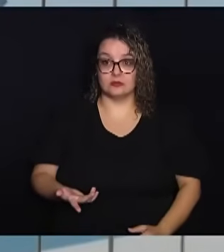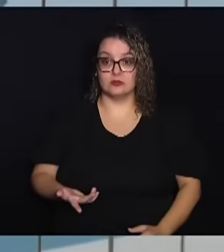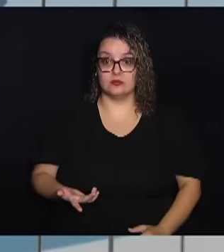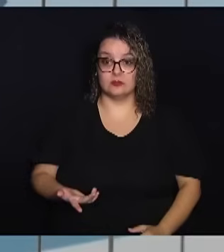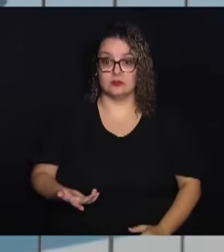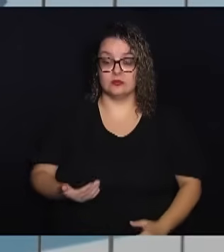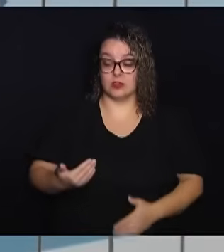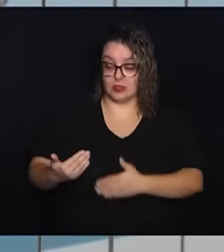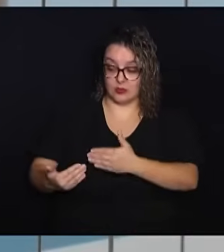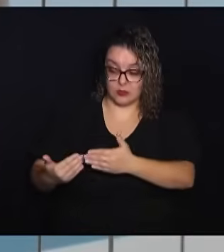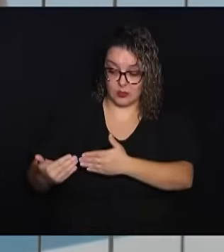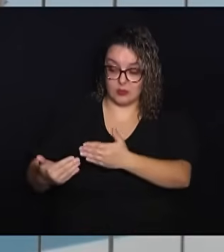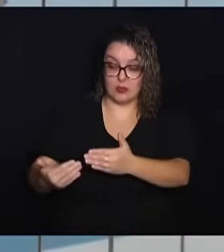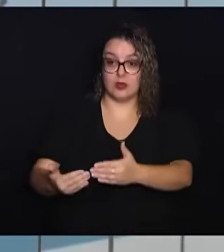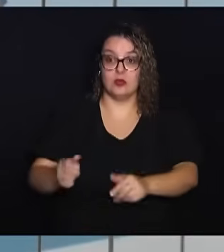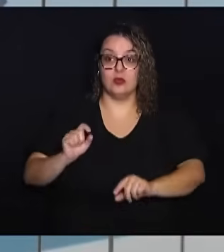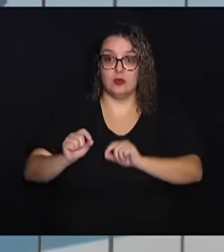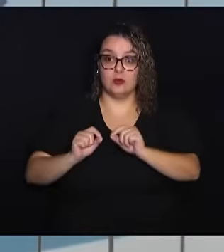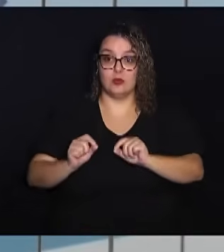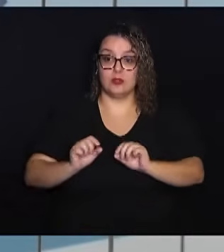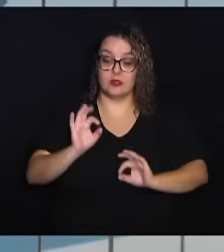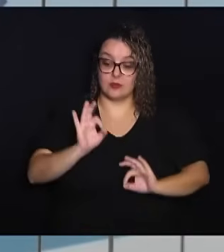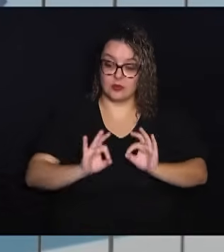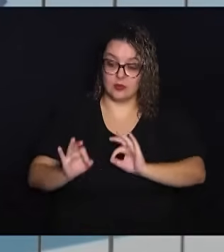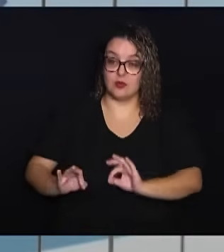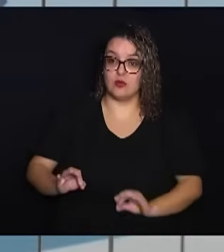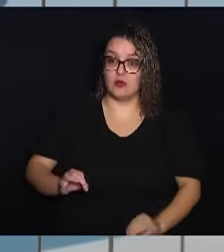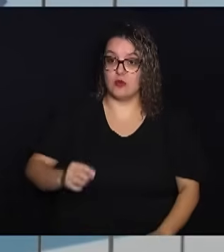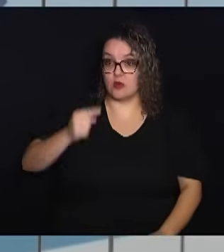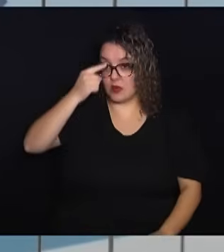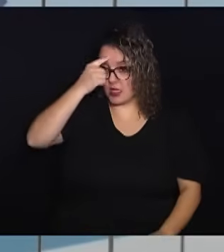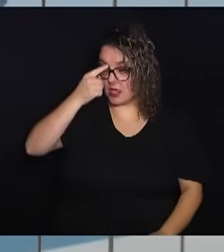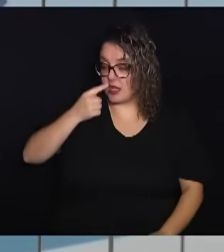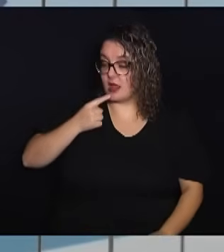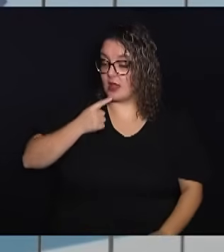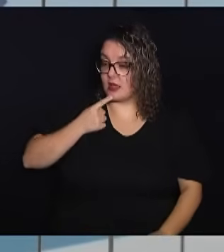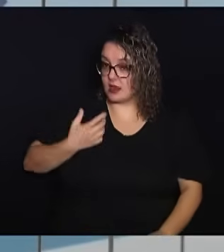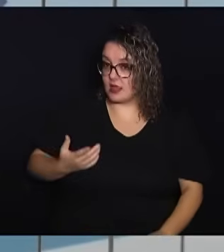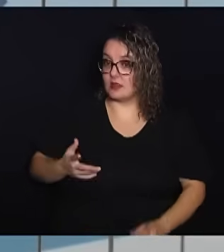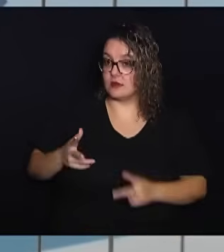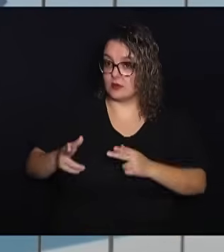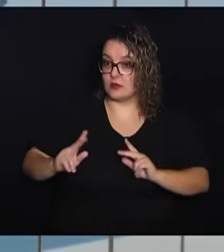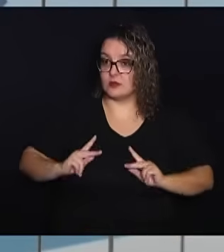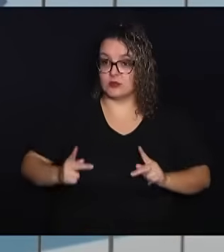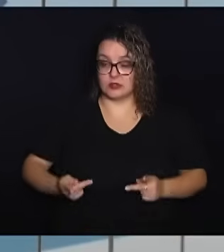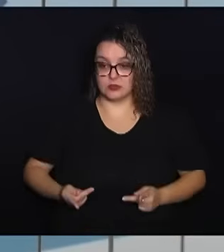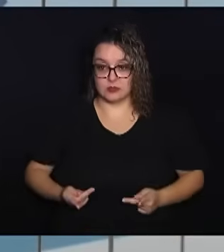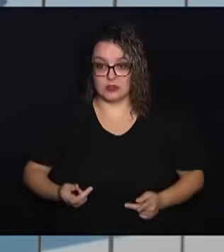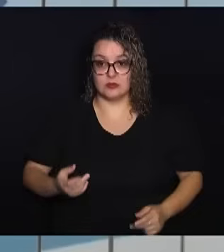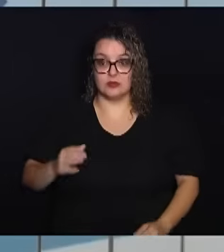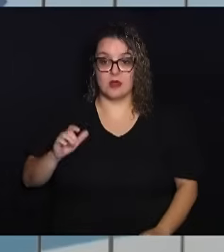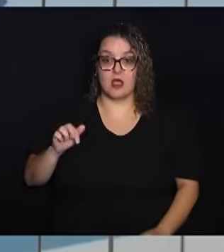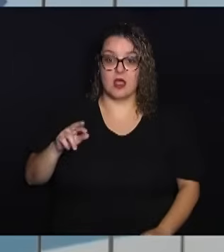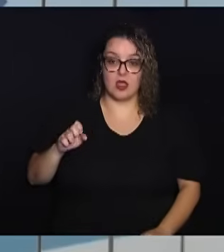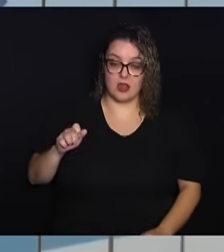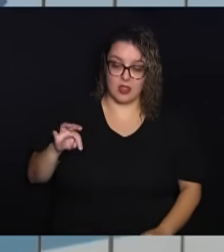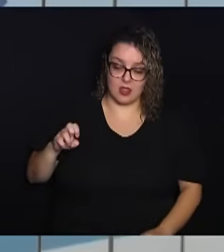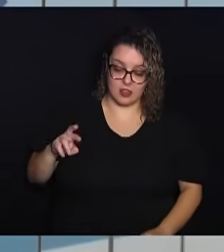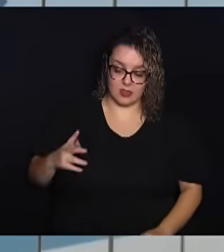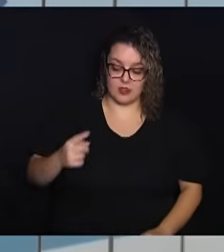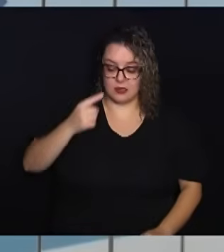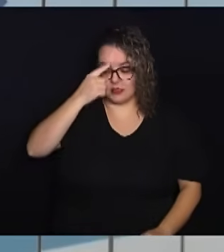pelo processo, né, o que forja o seu caráter ali como ser humano, né? Então, se você se conhecer é fundamental para